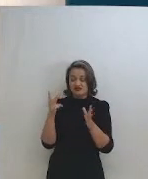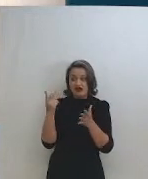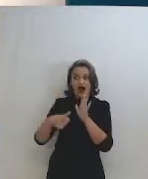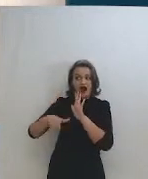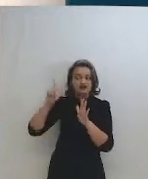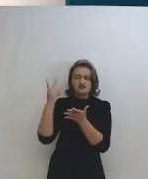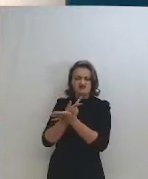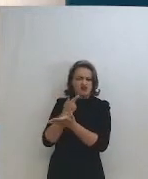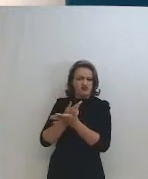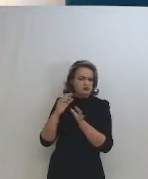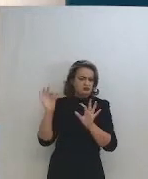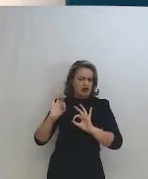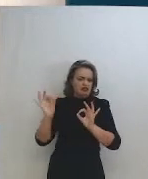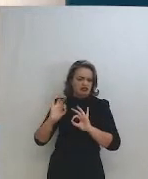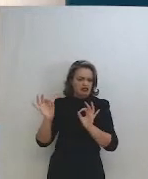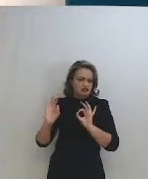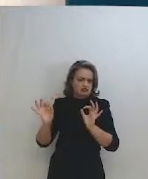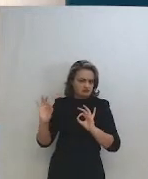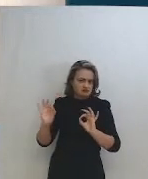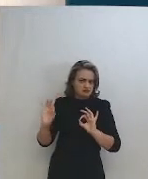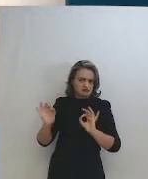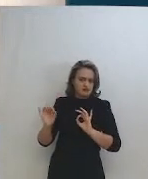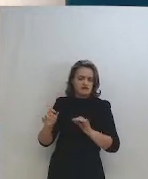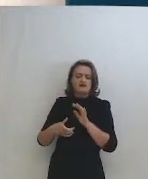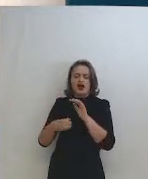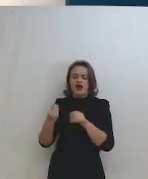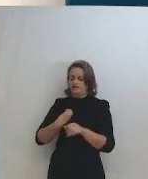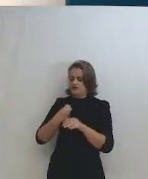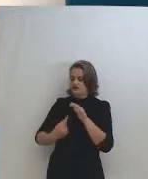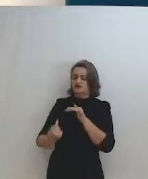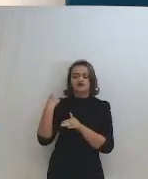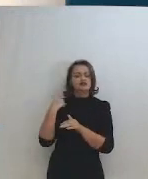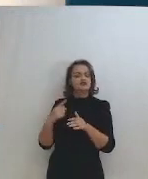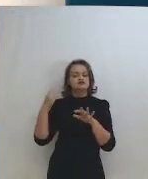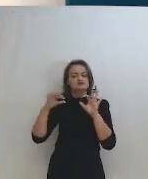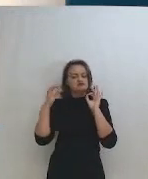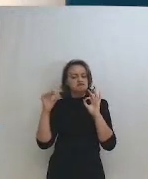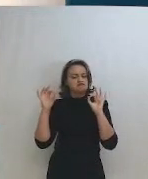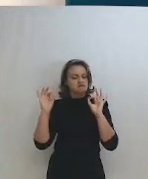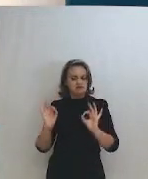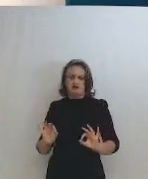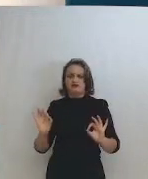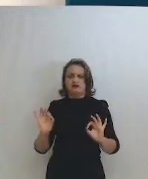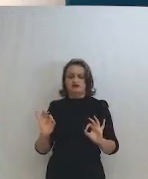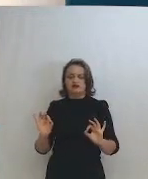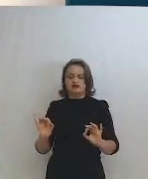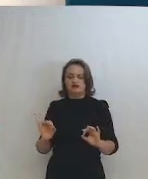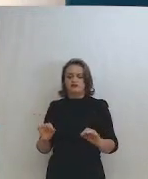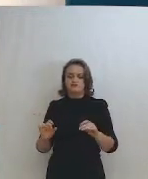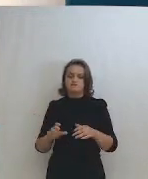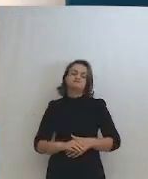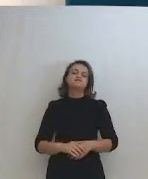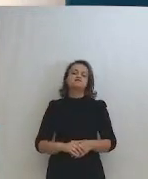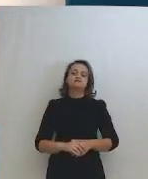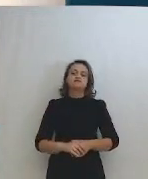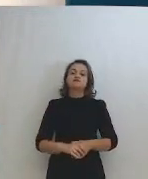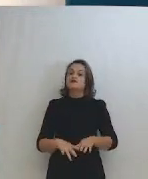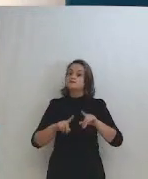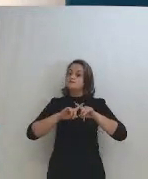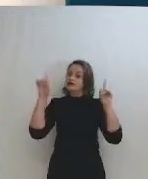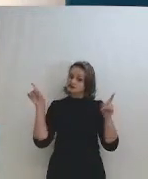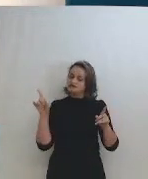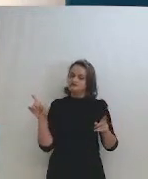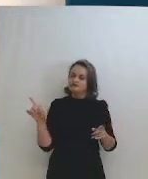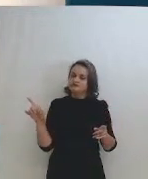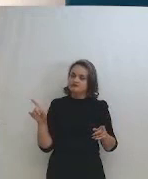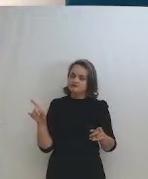pessoais favoráveis, por si só, não autorizam um decreto de soltura. Mas, no caso, em apreço, aqui eles devem